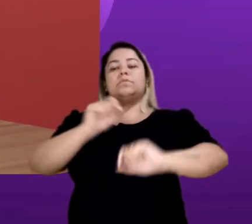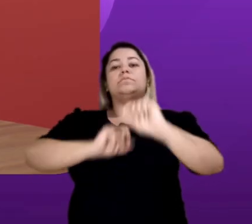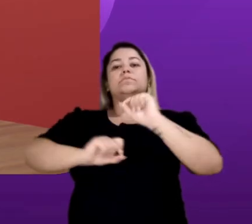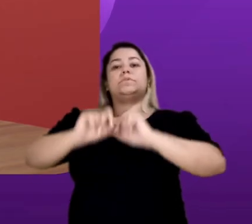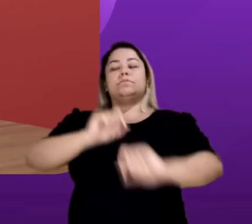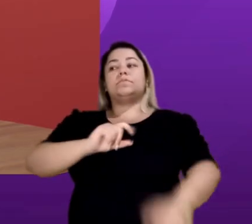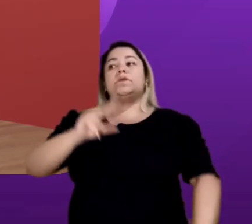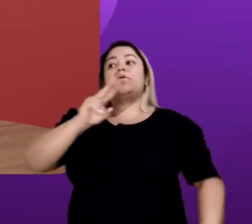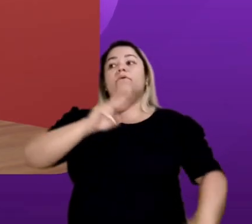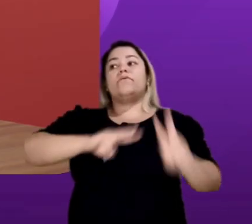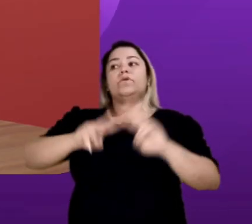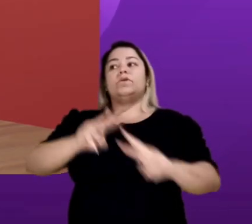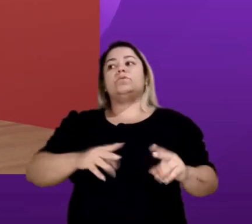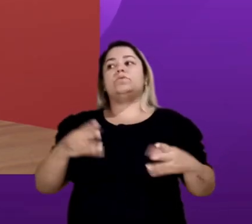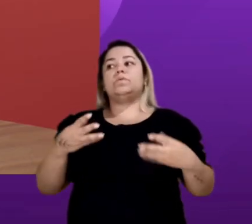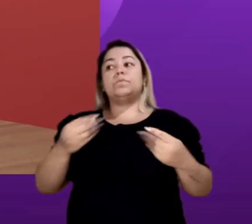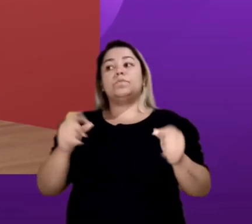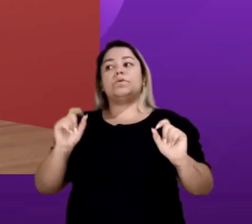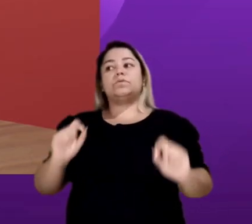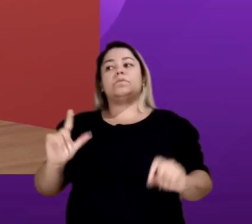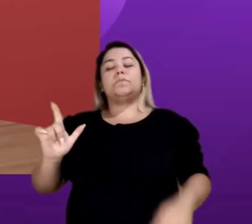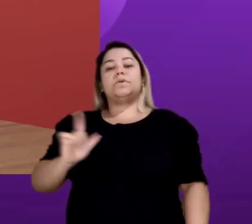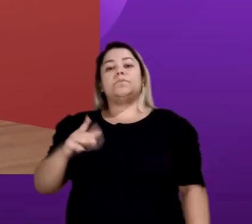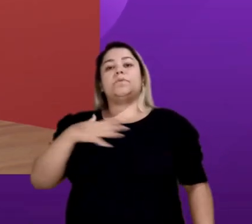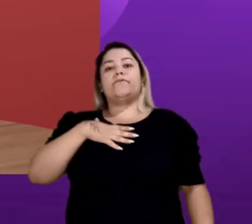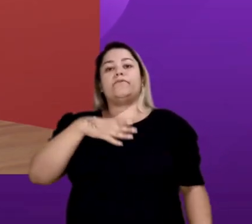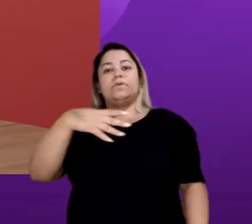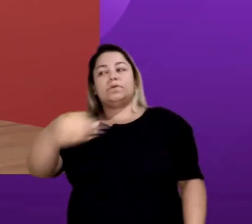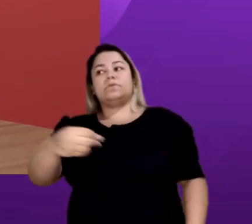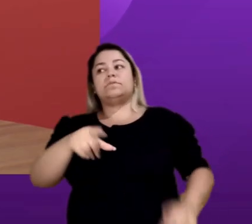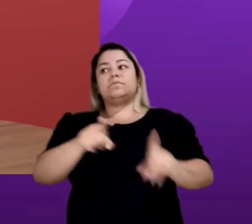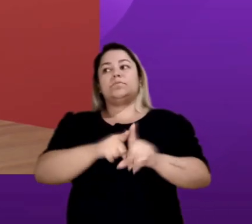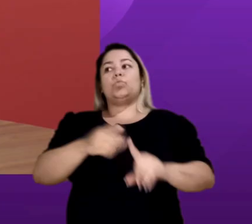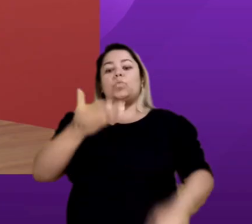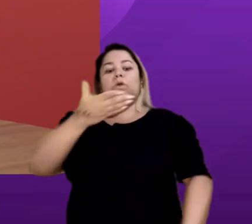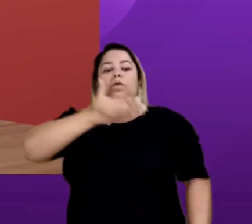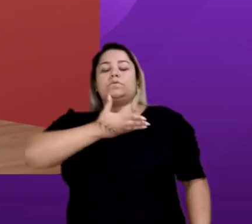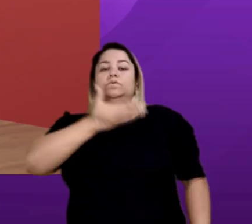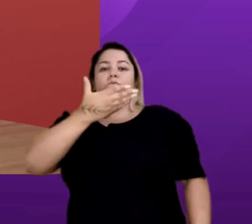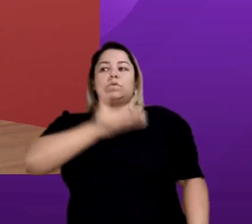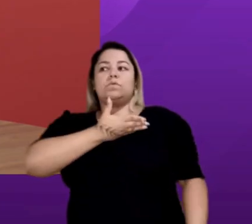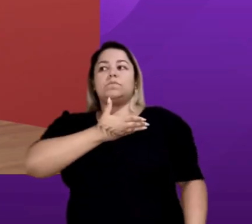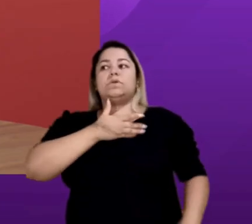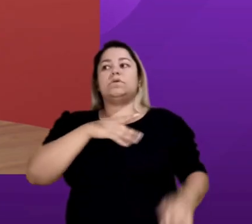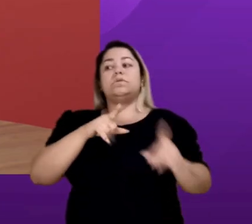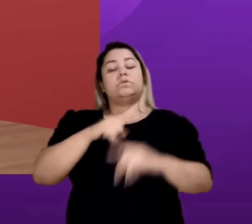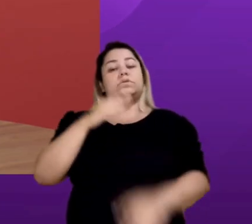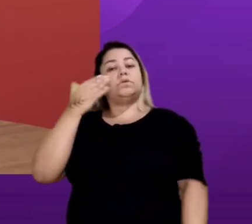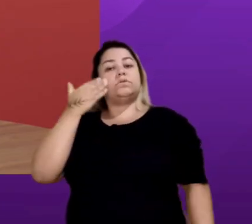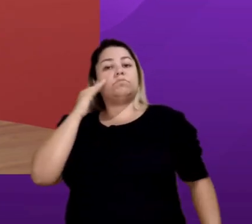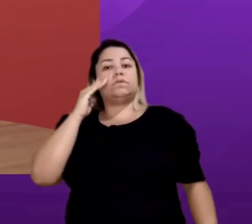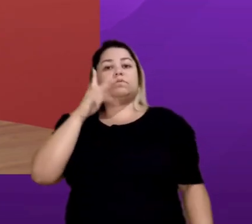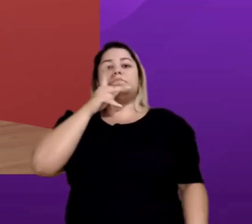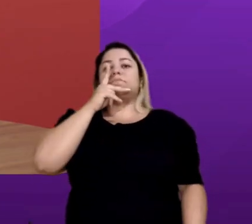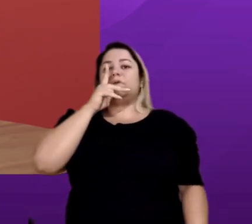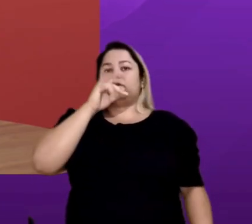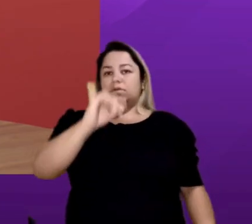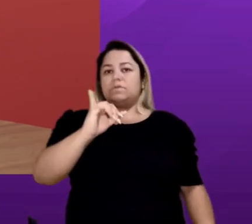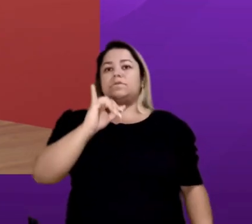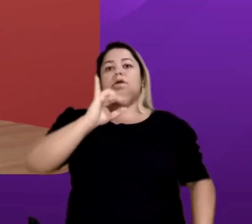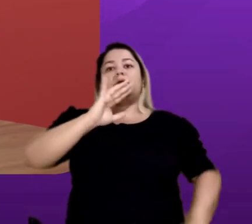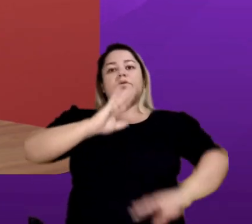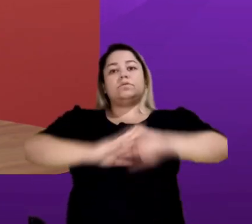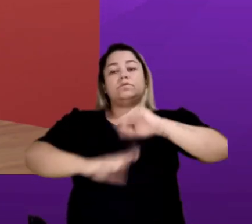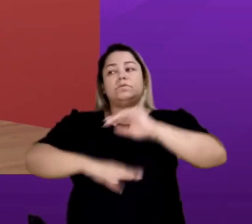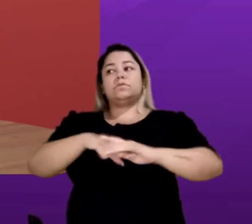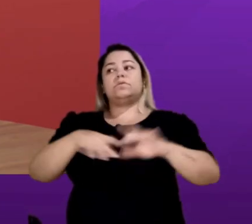muito hoje, depois vi meu filho fazendo isso com a sua companheira e tendo essa paternidade ativa. Então ele fez